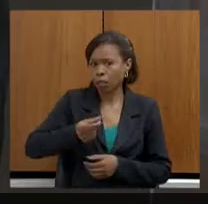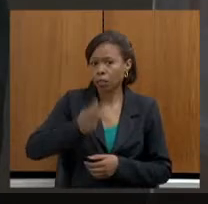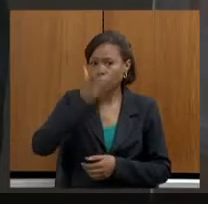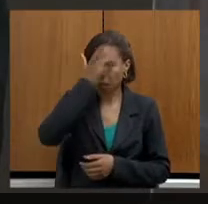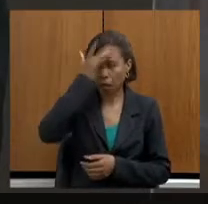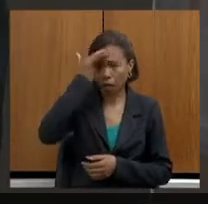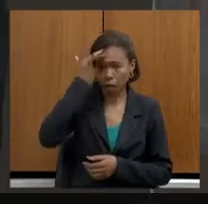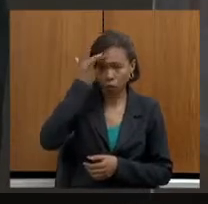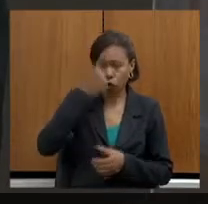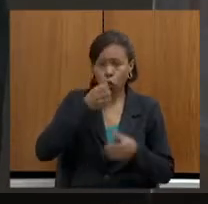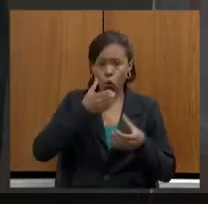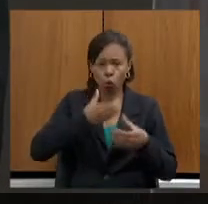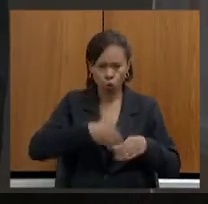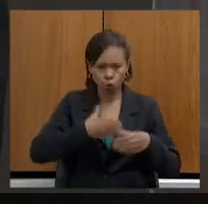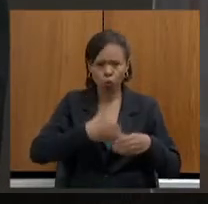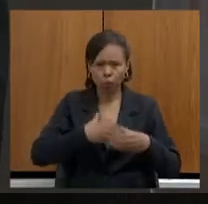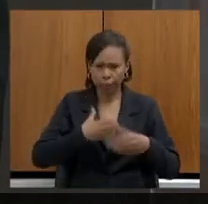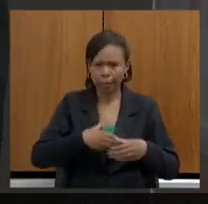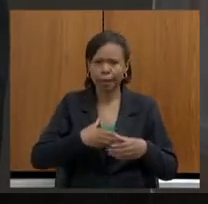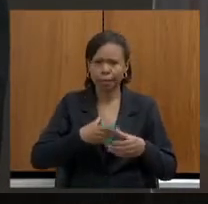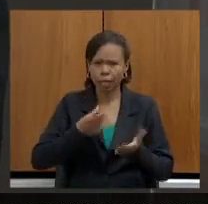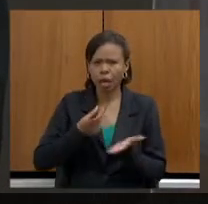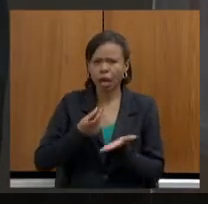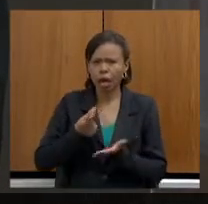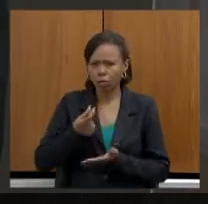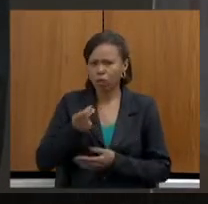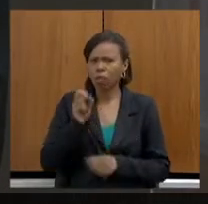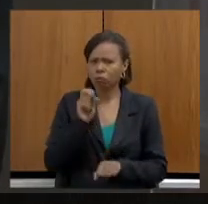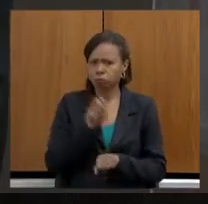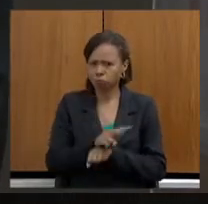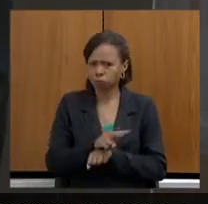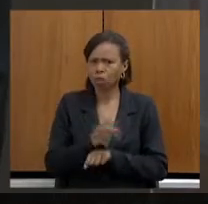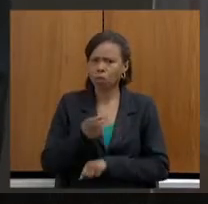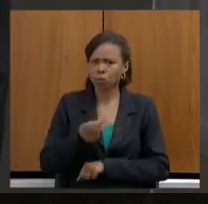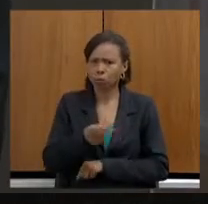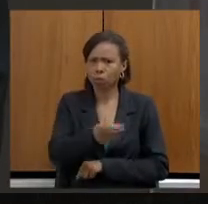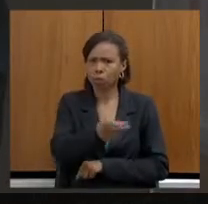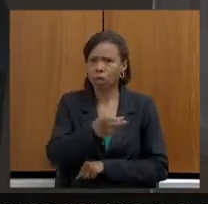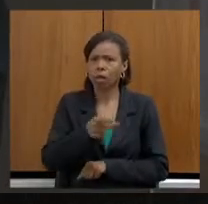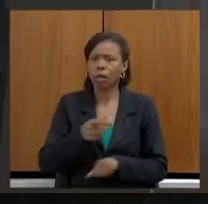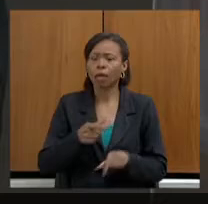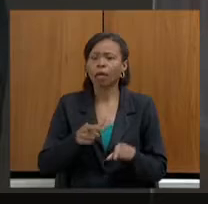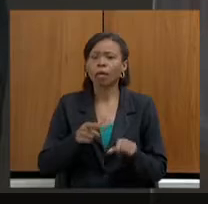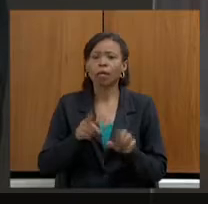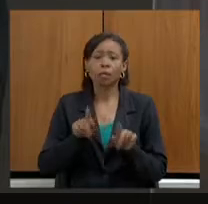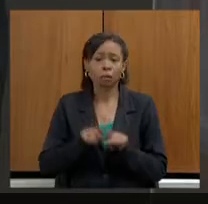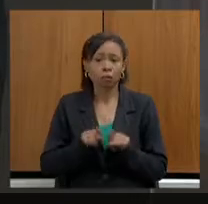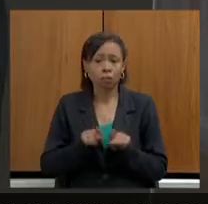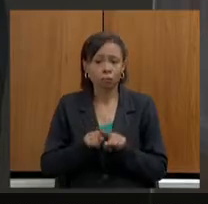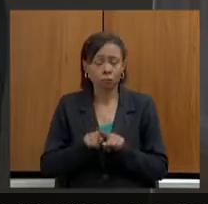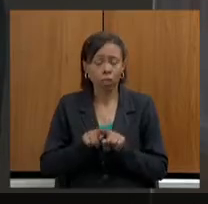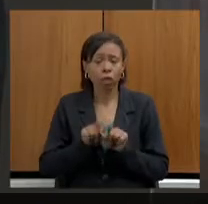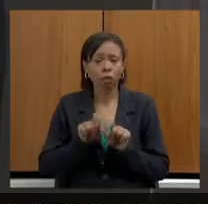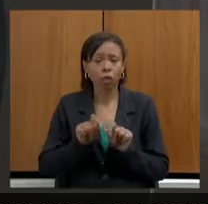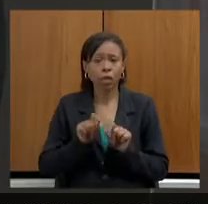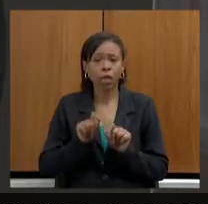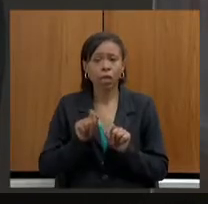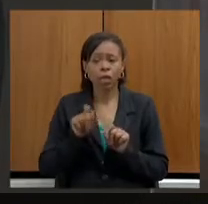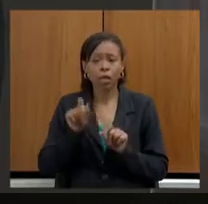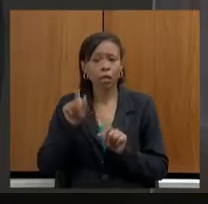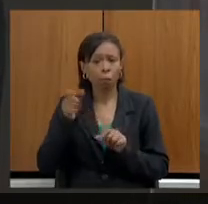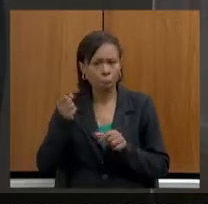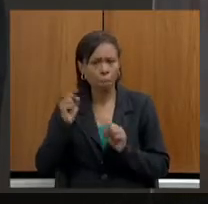concursados né Nós somos muito procurado com relação a isso para que essas pessoas possam ingressar